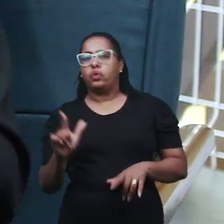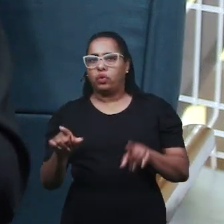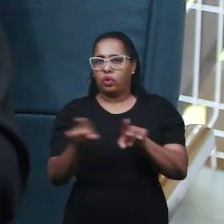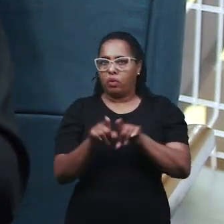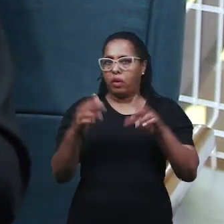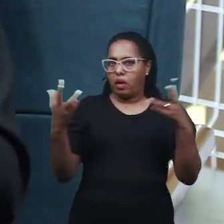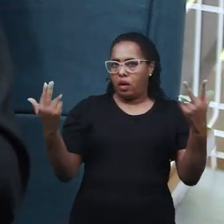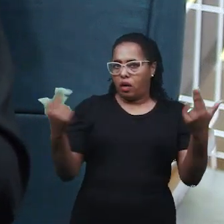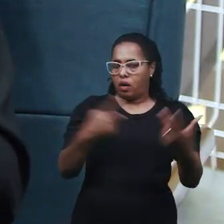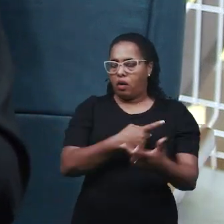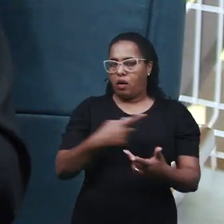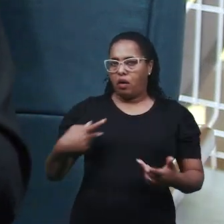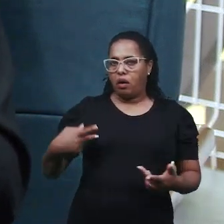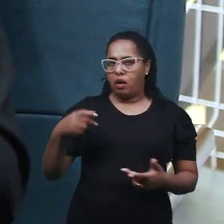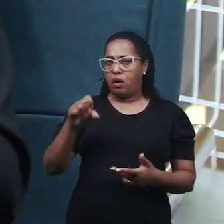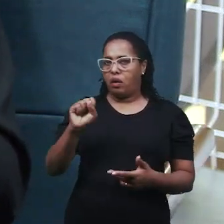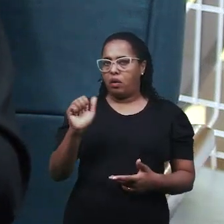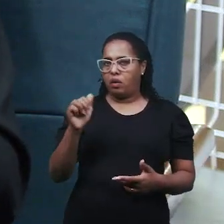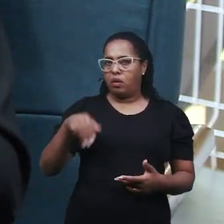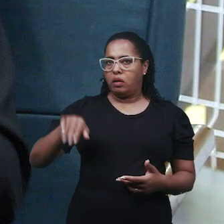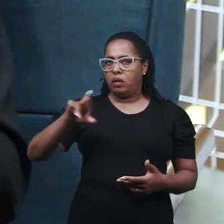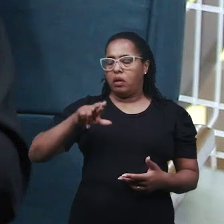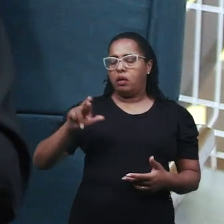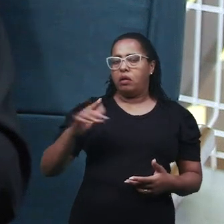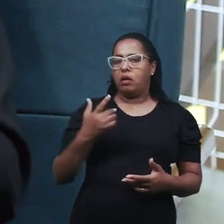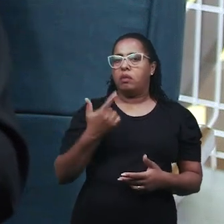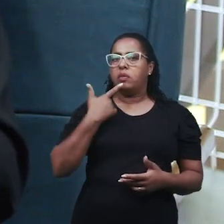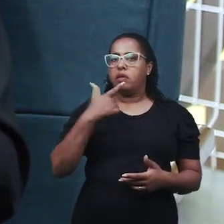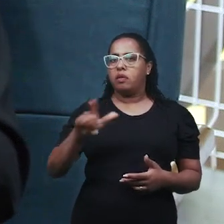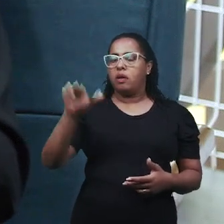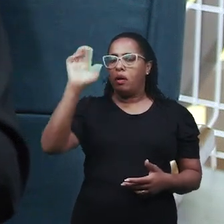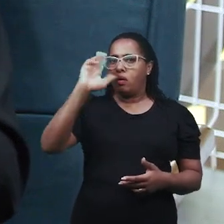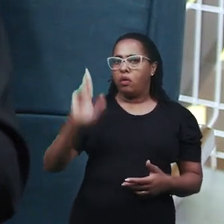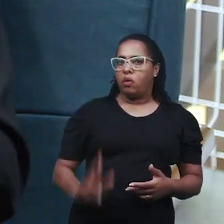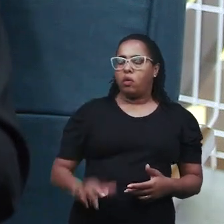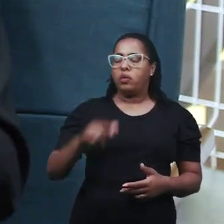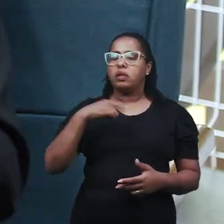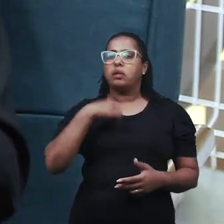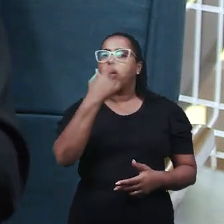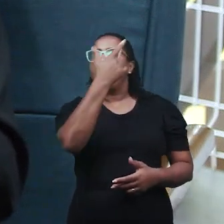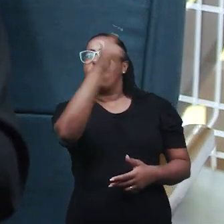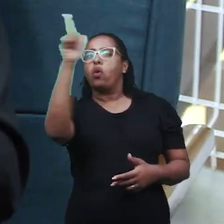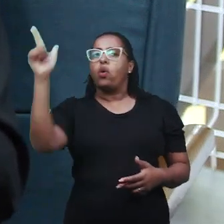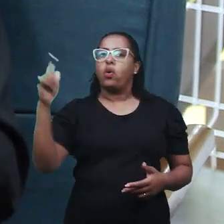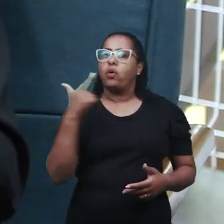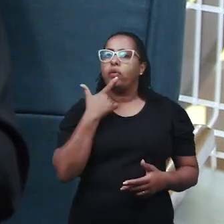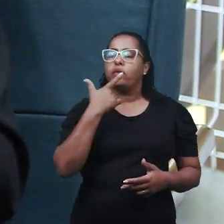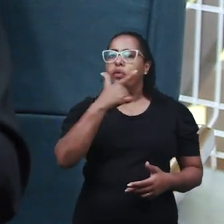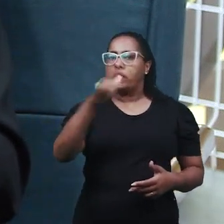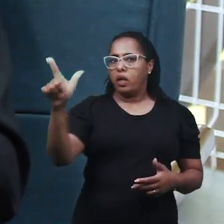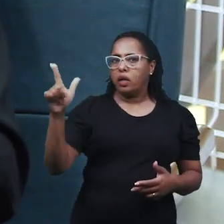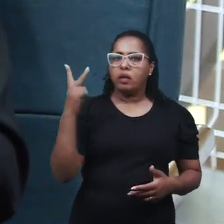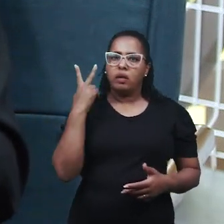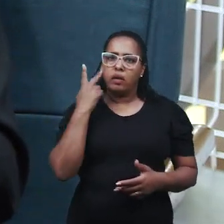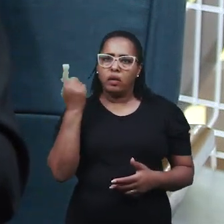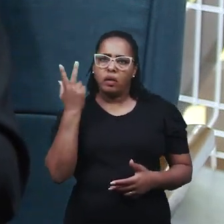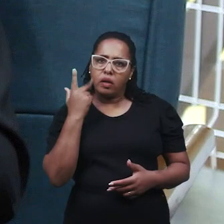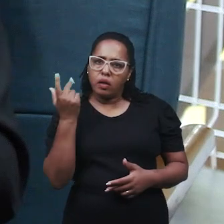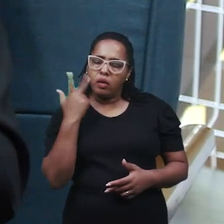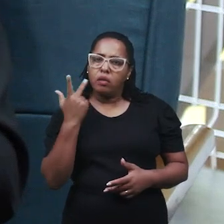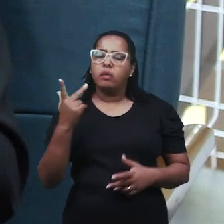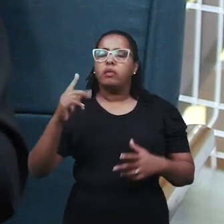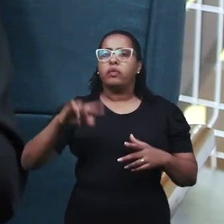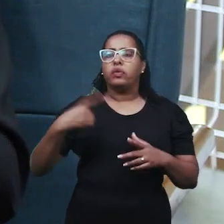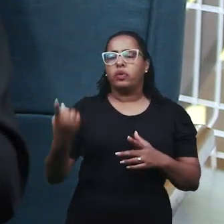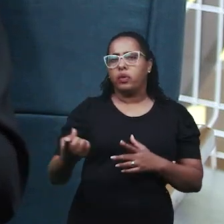Samir executa esse trabalho no idioma russo, nós também fazemos para outros idiomas. Normalmente as nossas transmissões